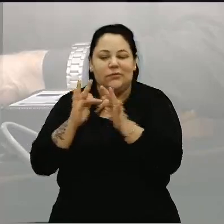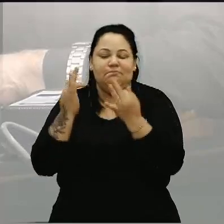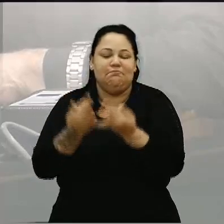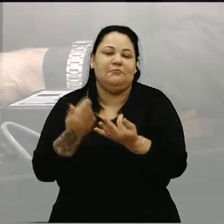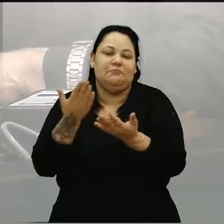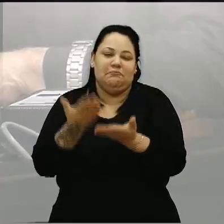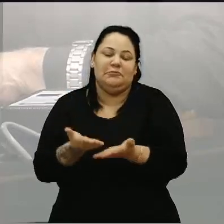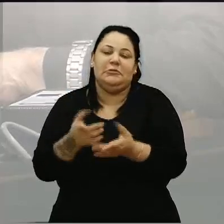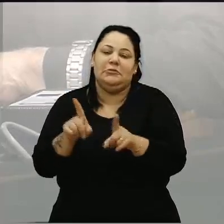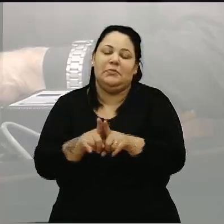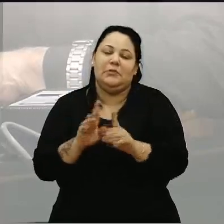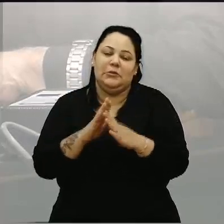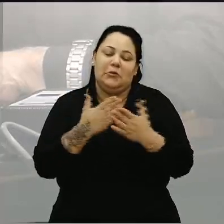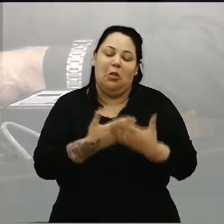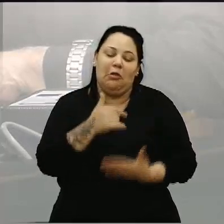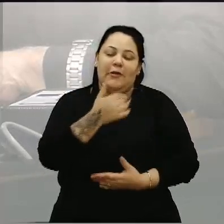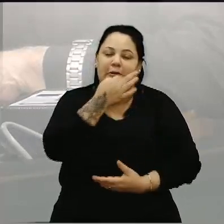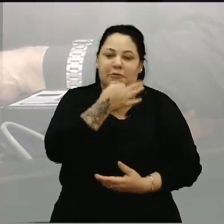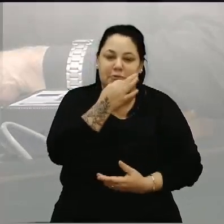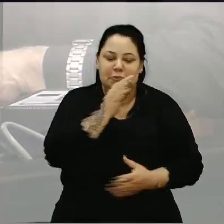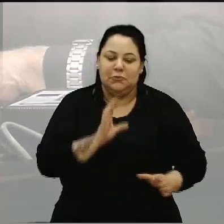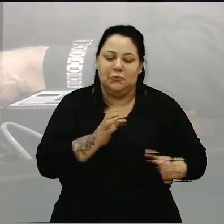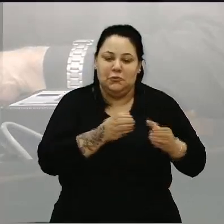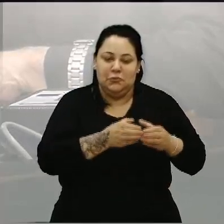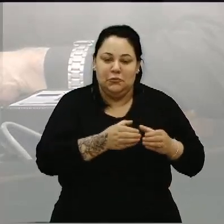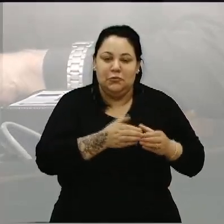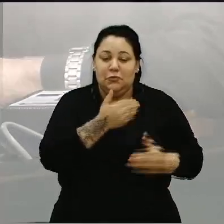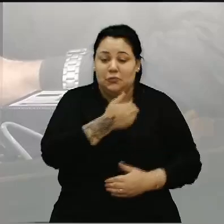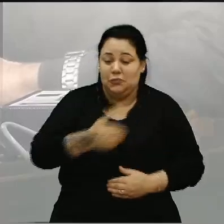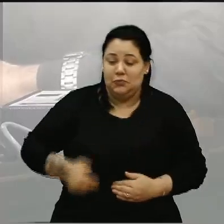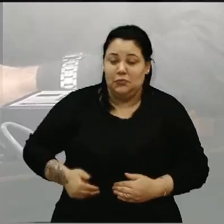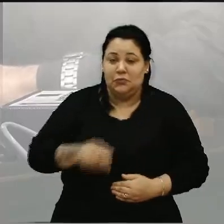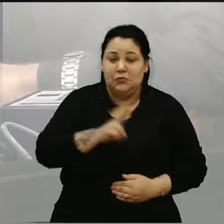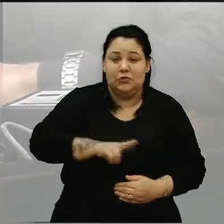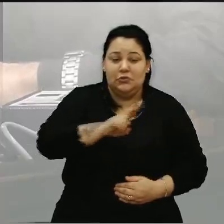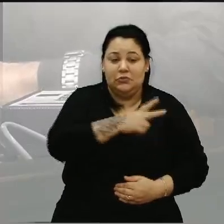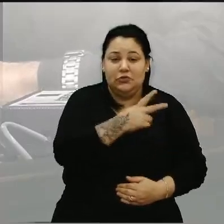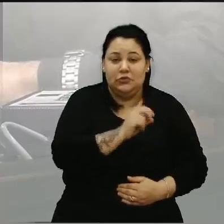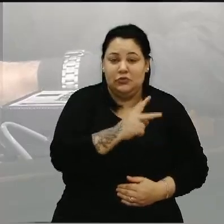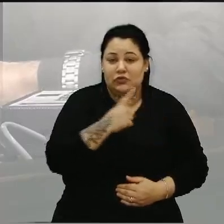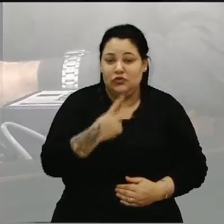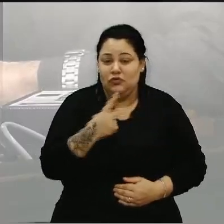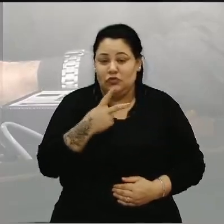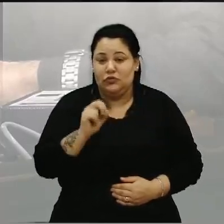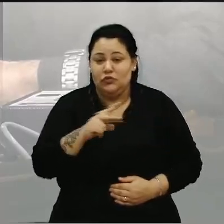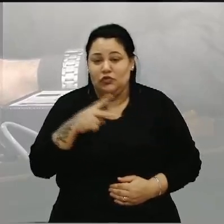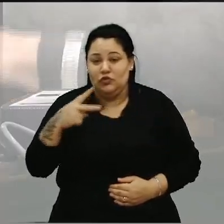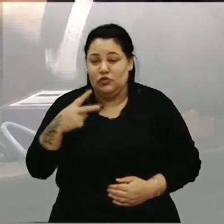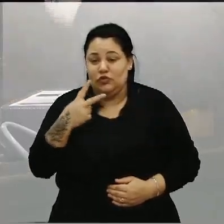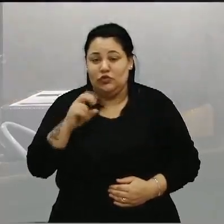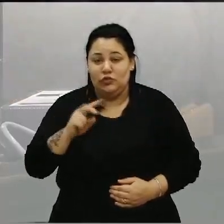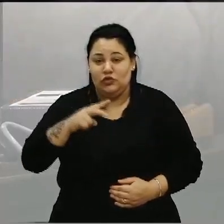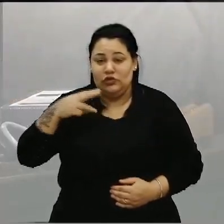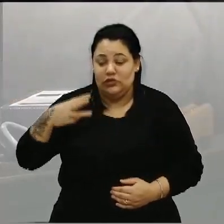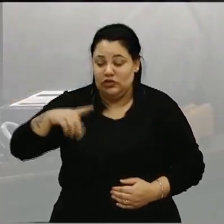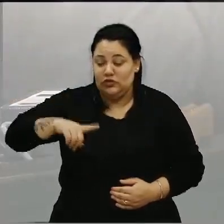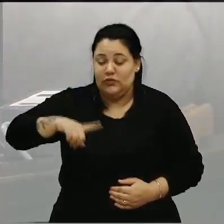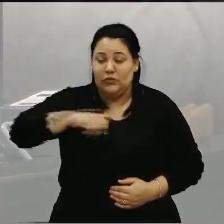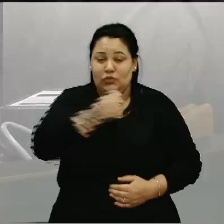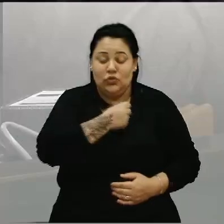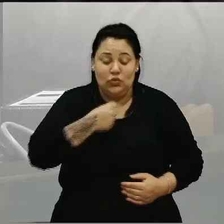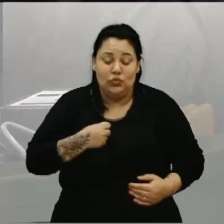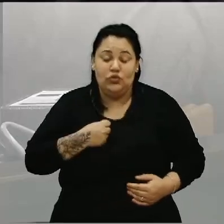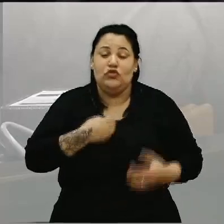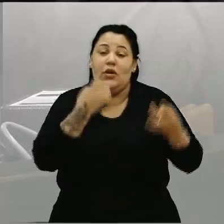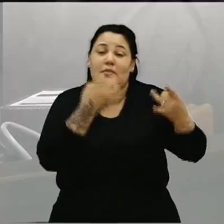Sul, na rede pública de ensino, nos anos 2021, 22 e 23, tivemos os seguintes números de